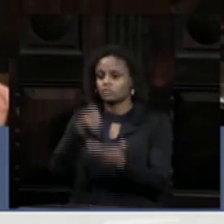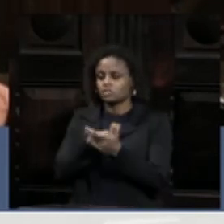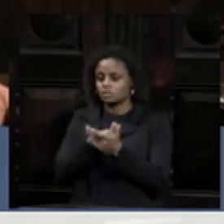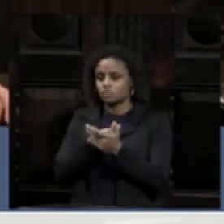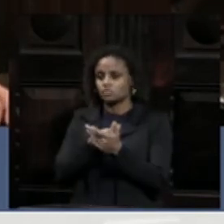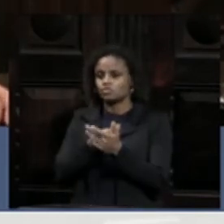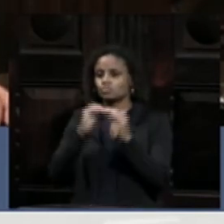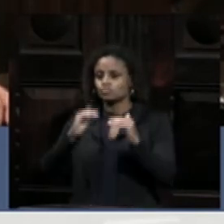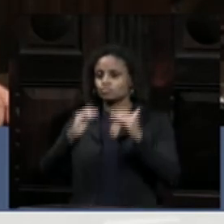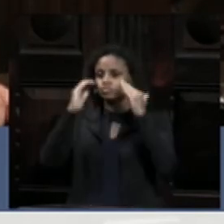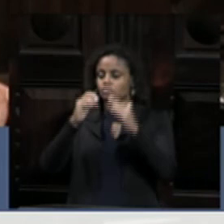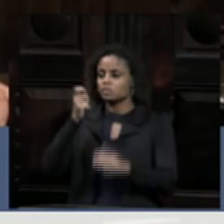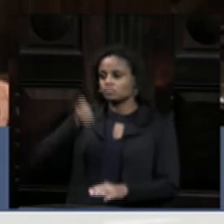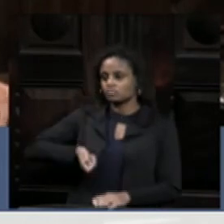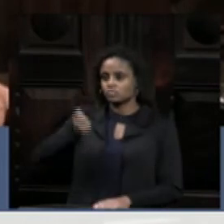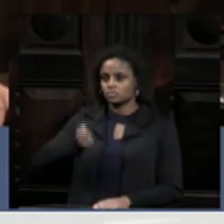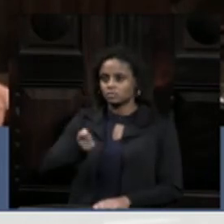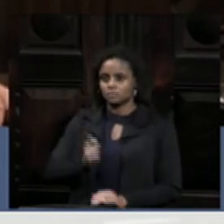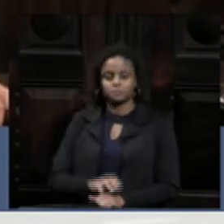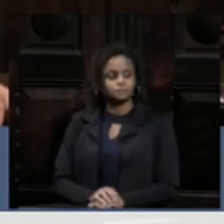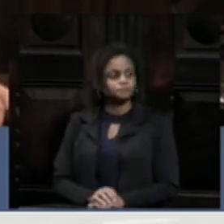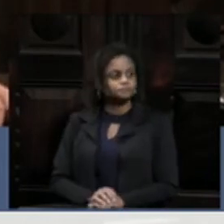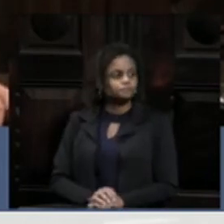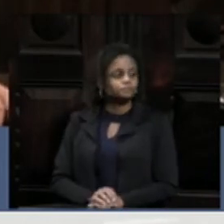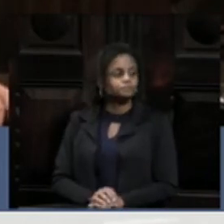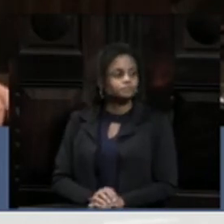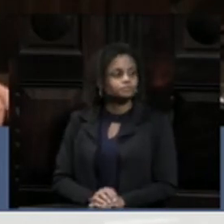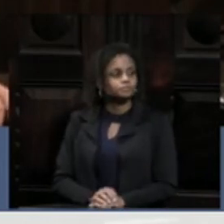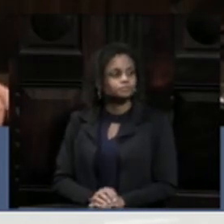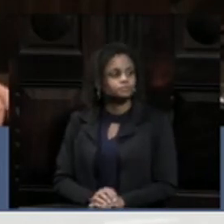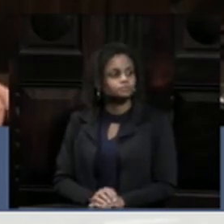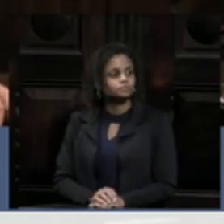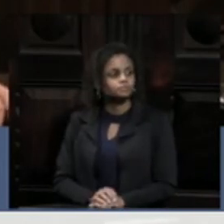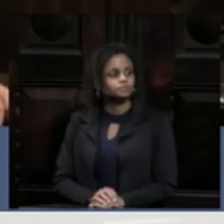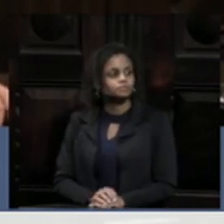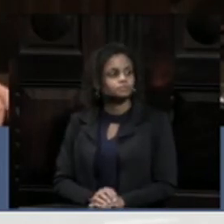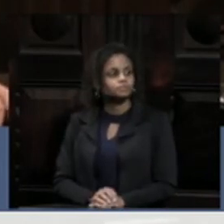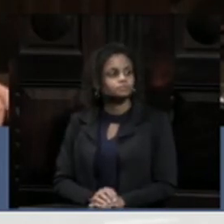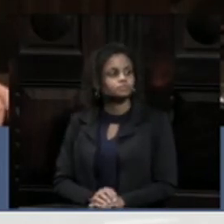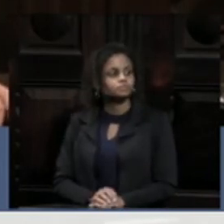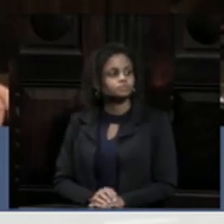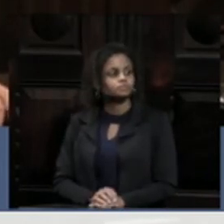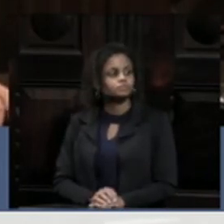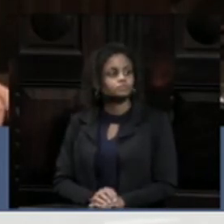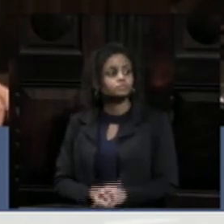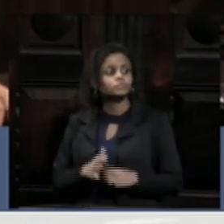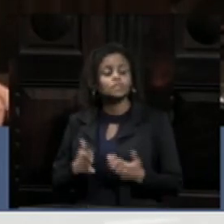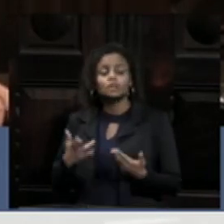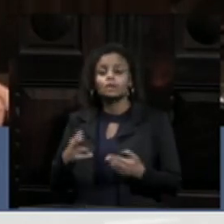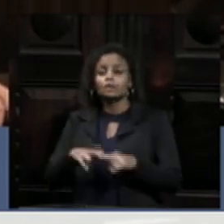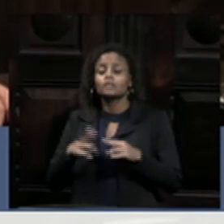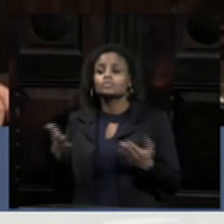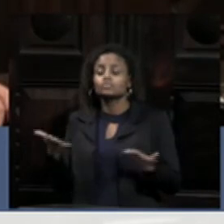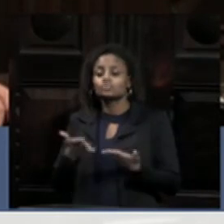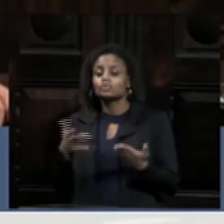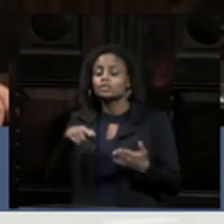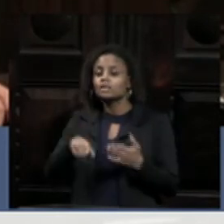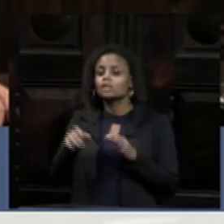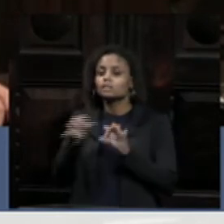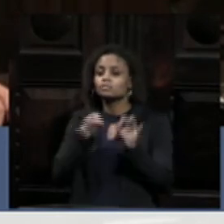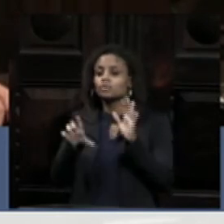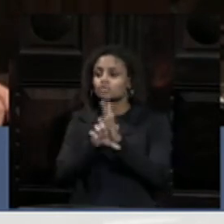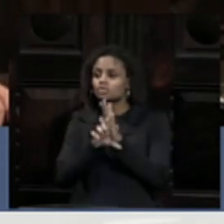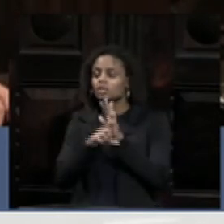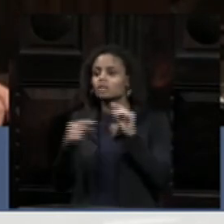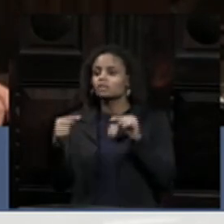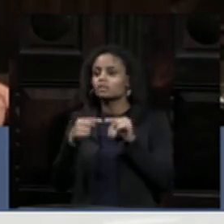Federal. Razão pela qual estamos dispondo nesse projeto a